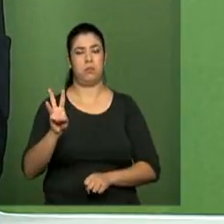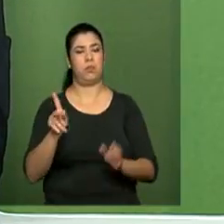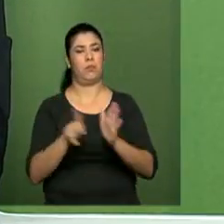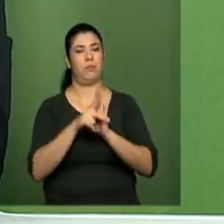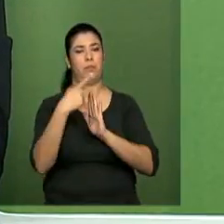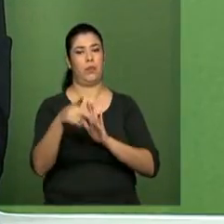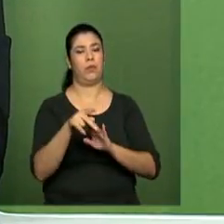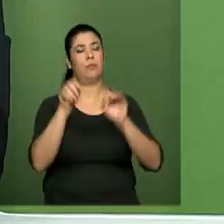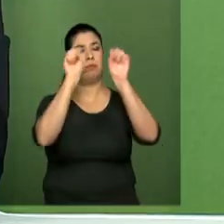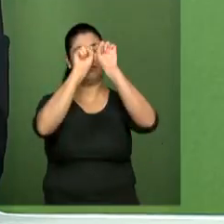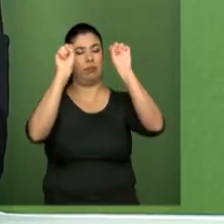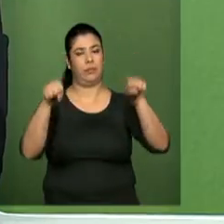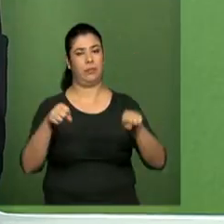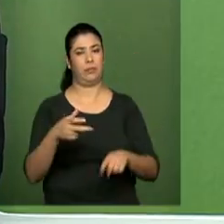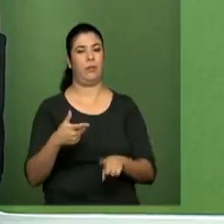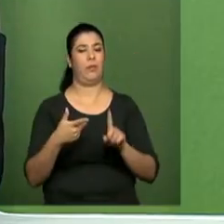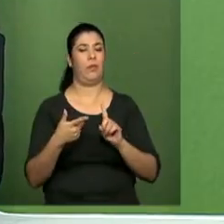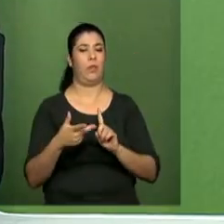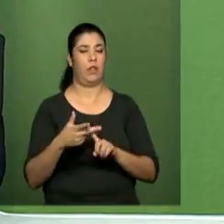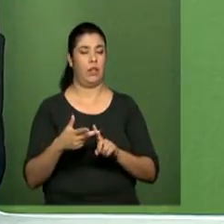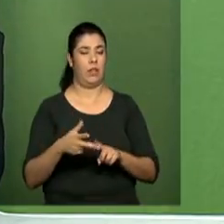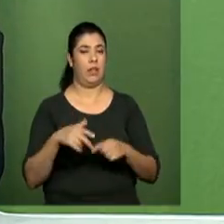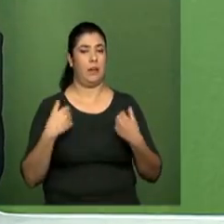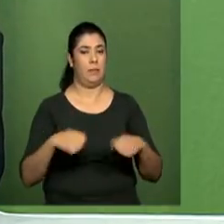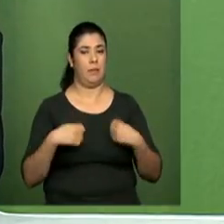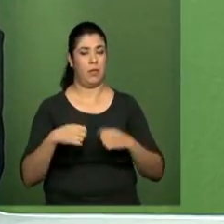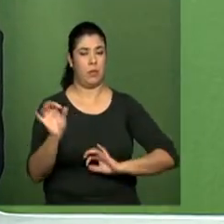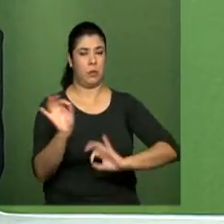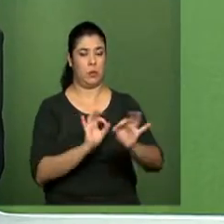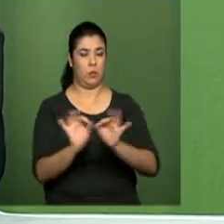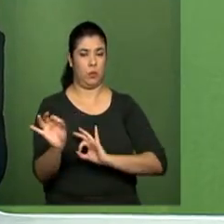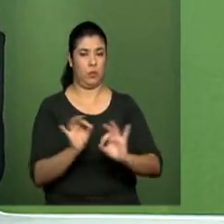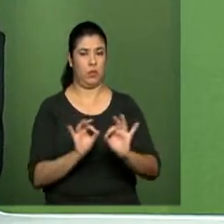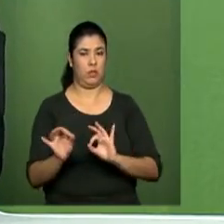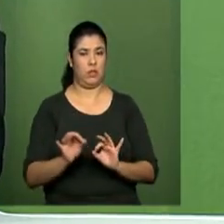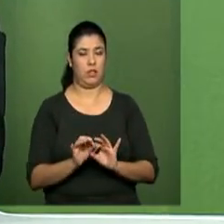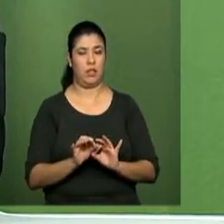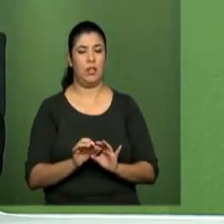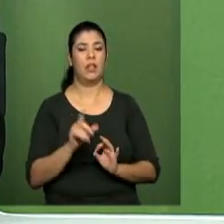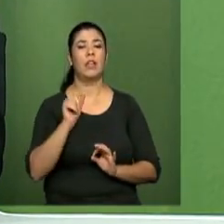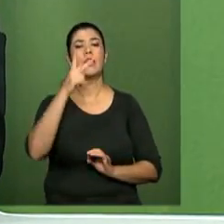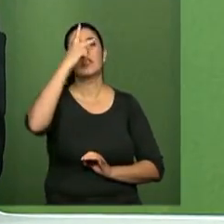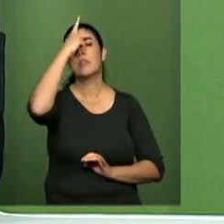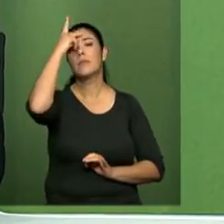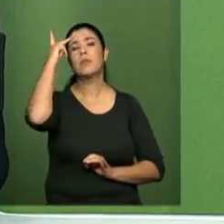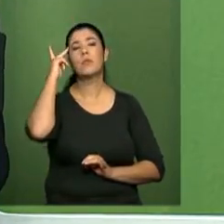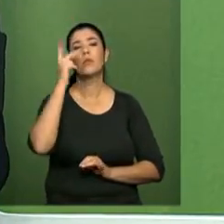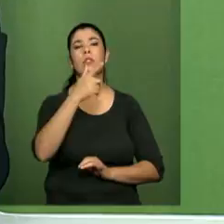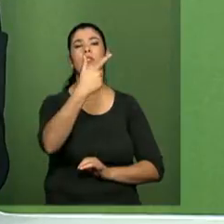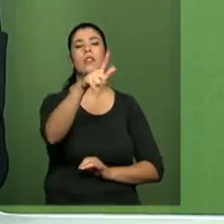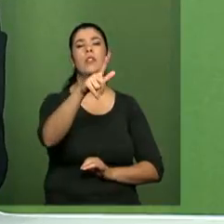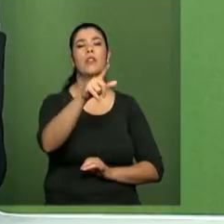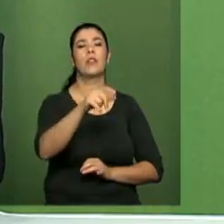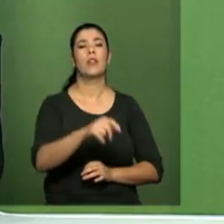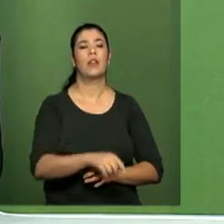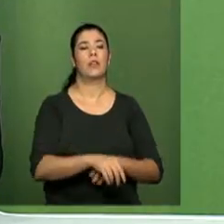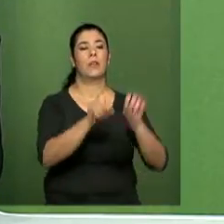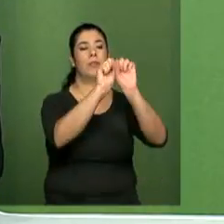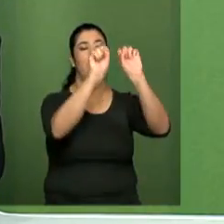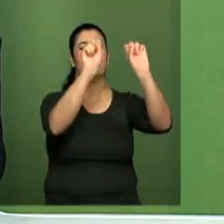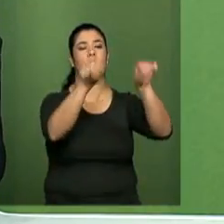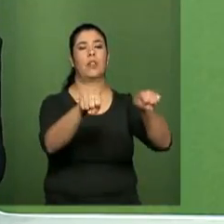nós temos que conversar com todo mundo está fazendo biometria nós temos que unificar